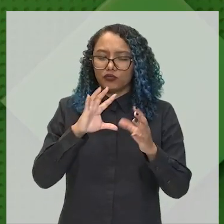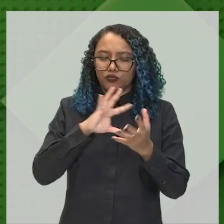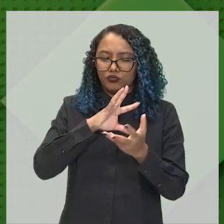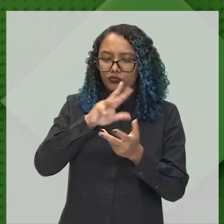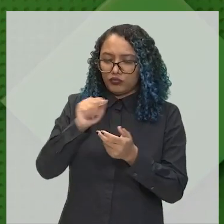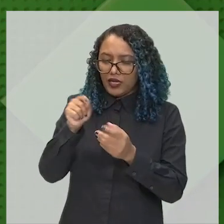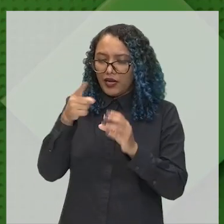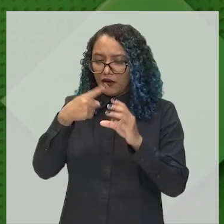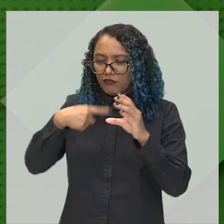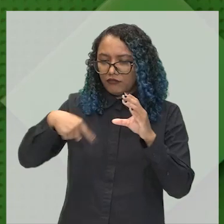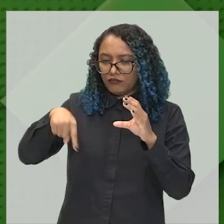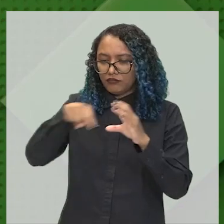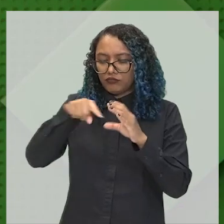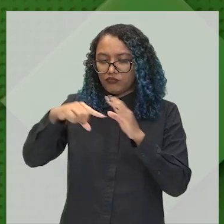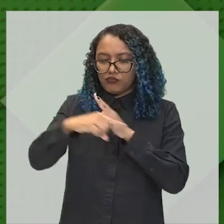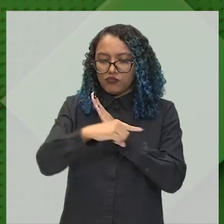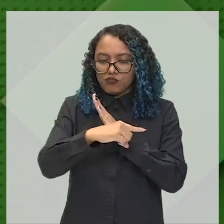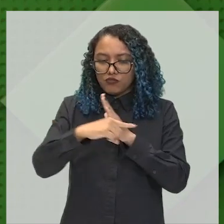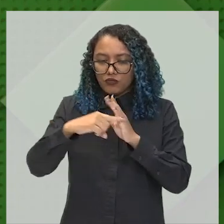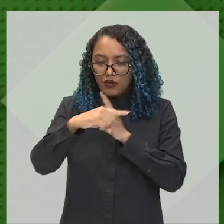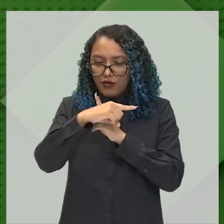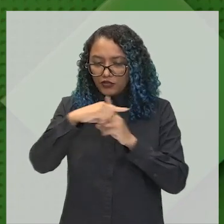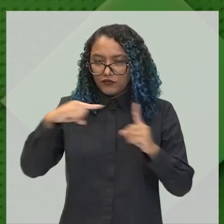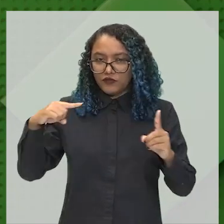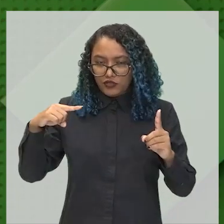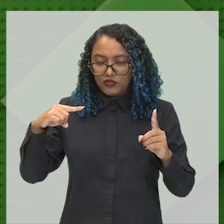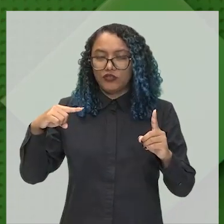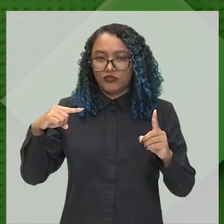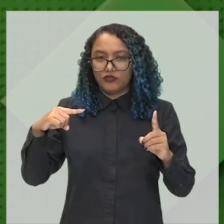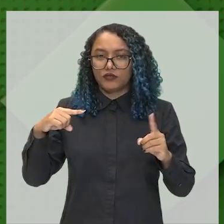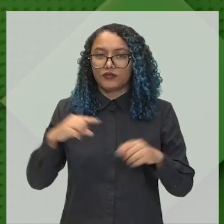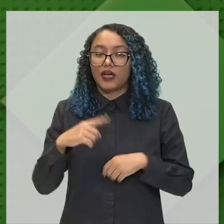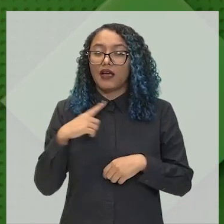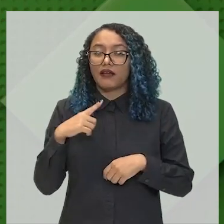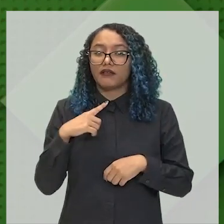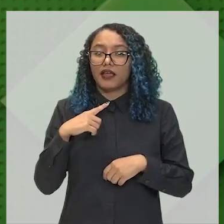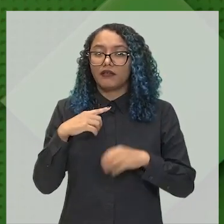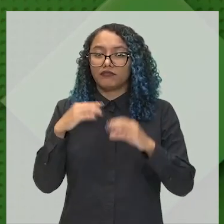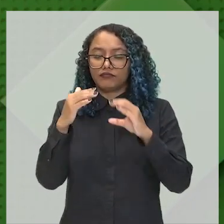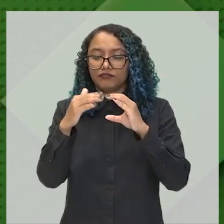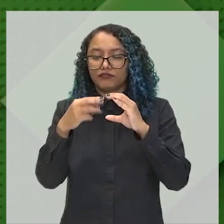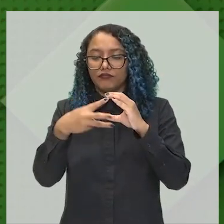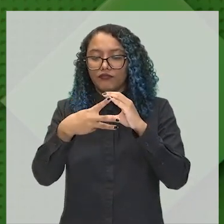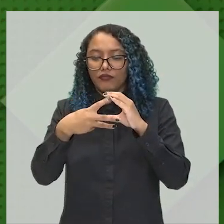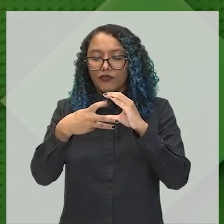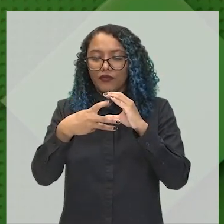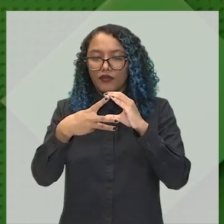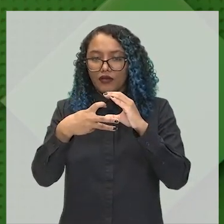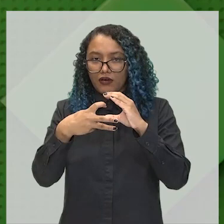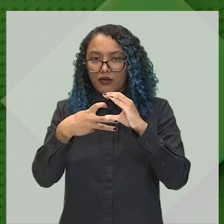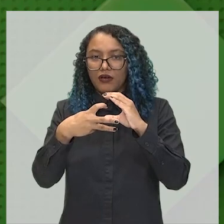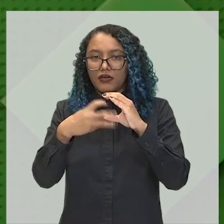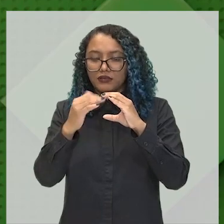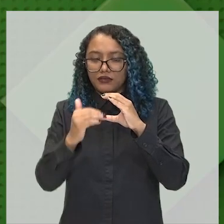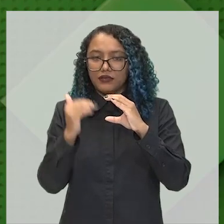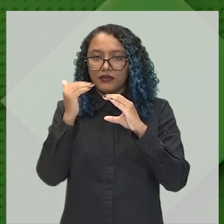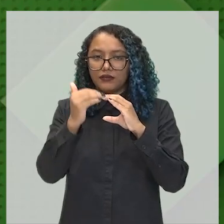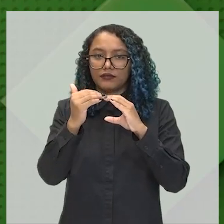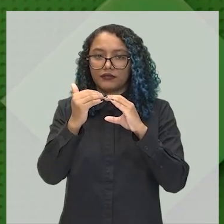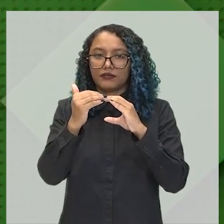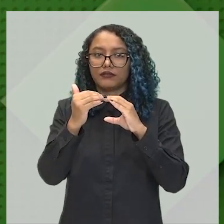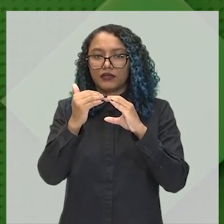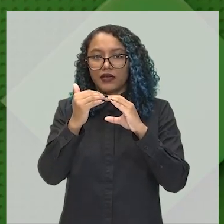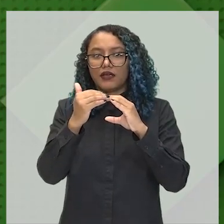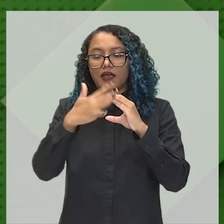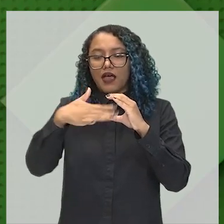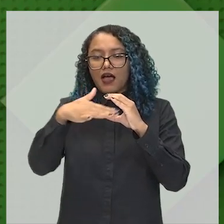planeta Terra, dividida ao meio, linha do Equador, aí vai ter o Trópico de Câncer e ali